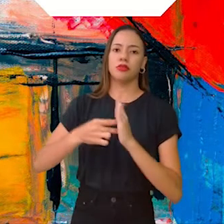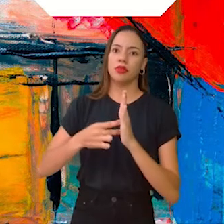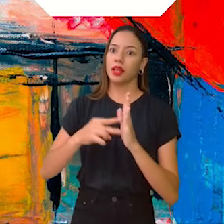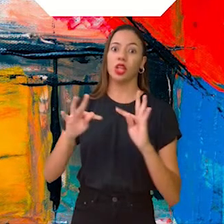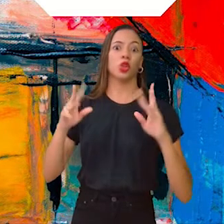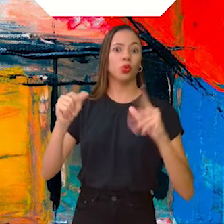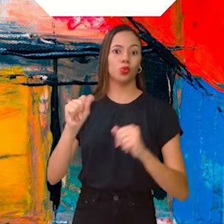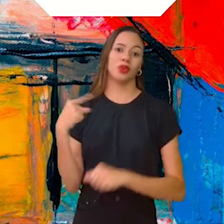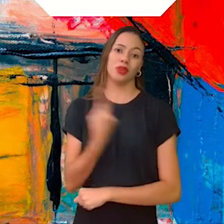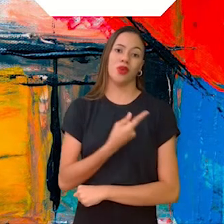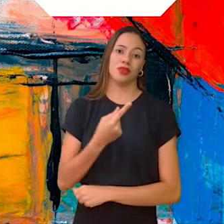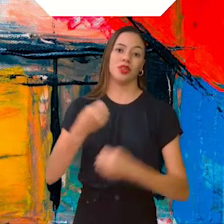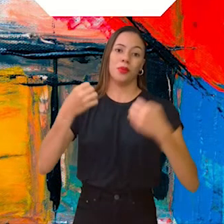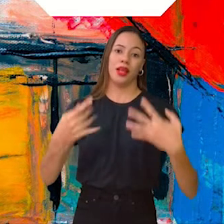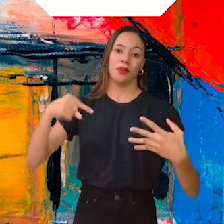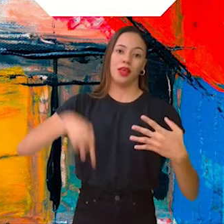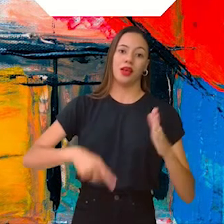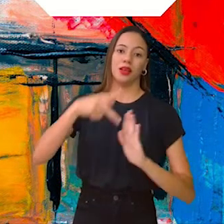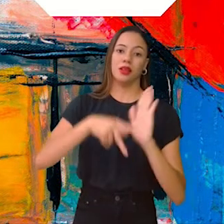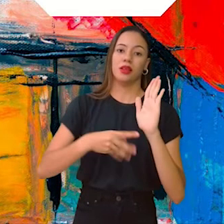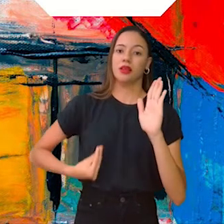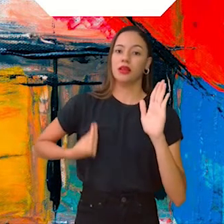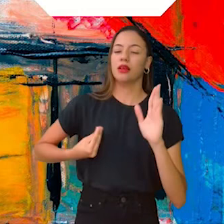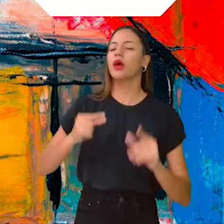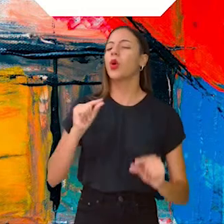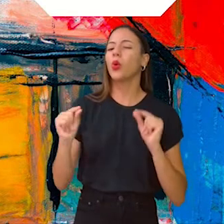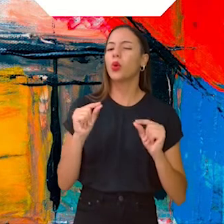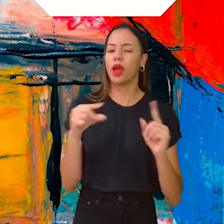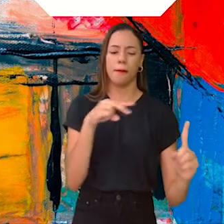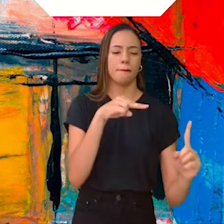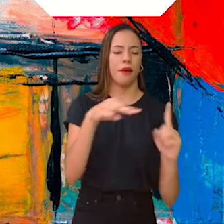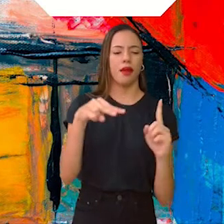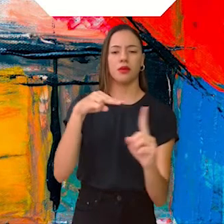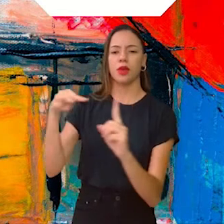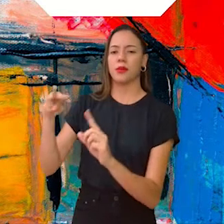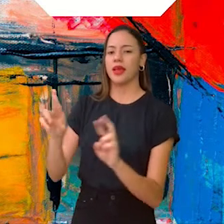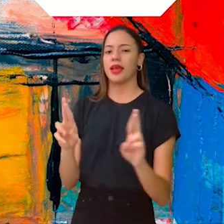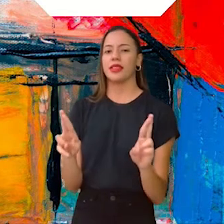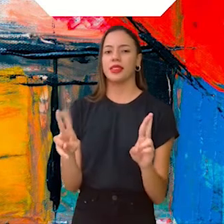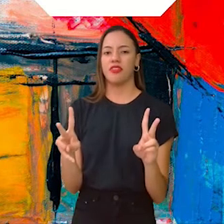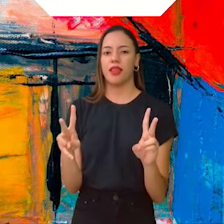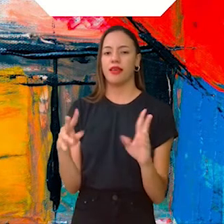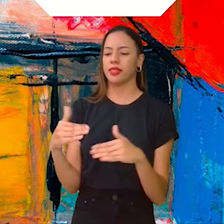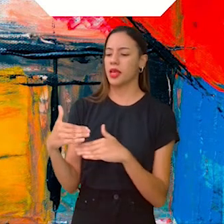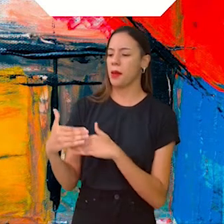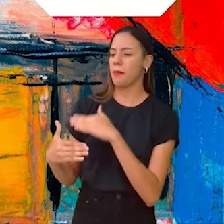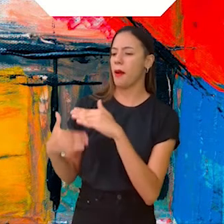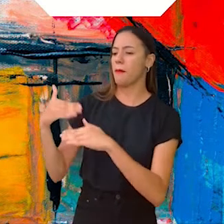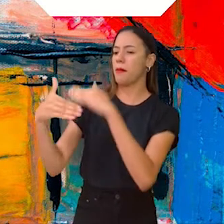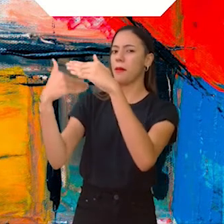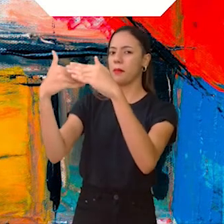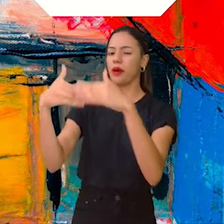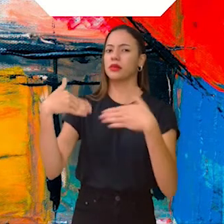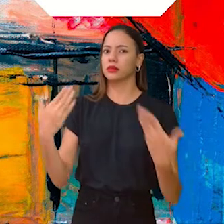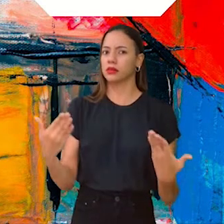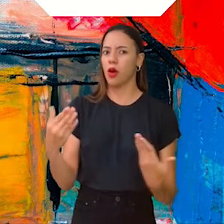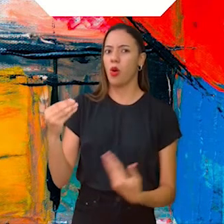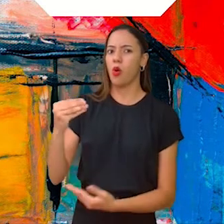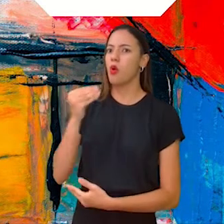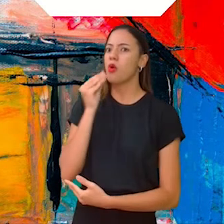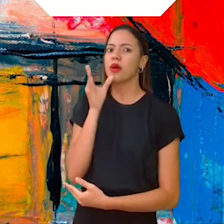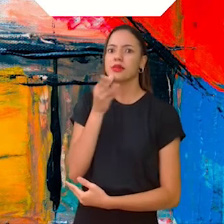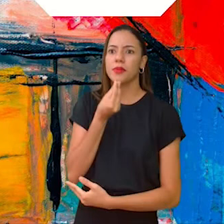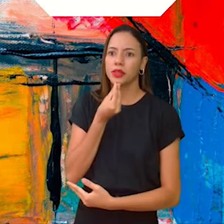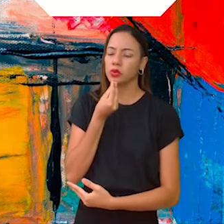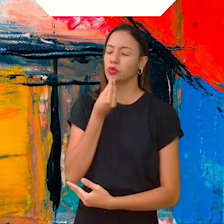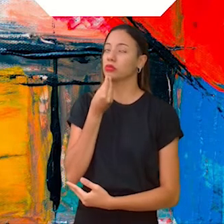projeto de vida, né? Que são as diferentes perspectivas, né, desse construir. E o conhecimento nunca é demais é justamente,